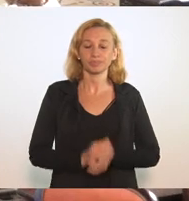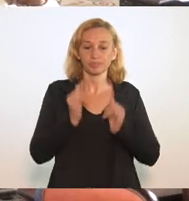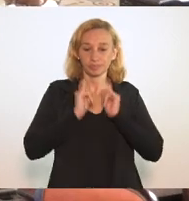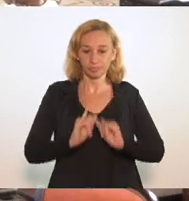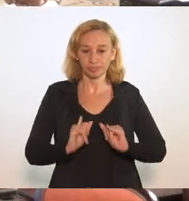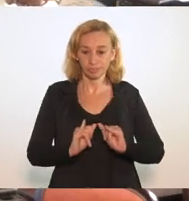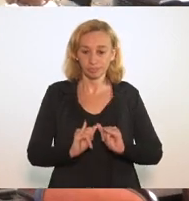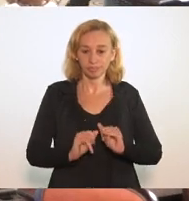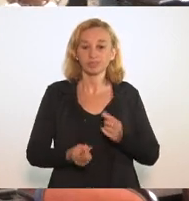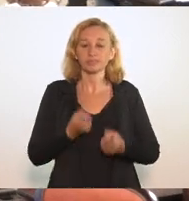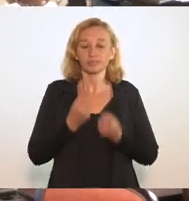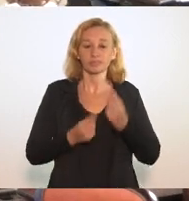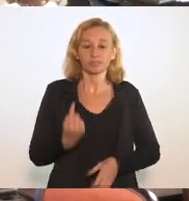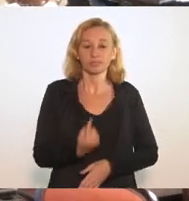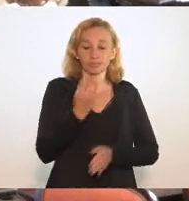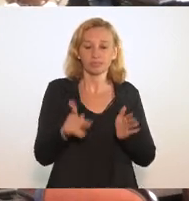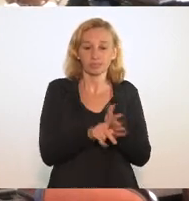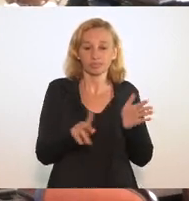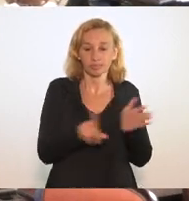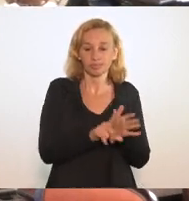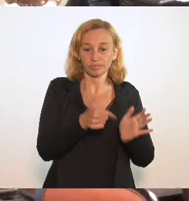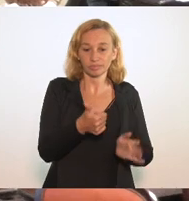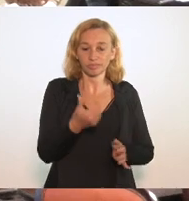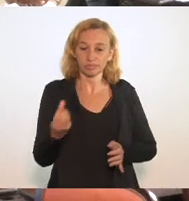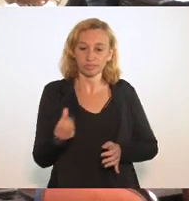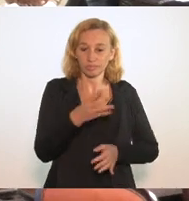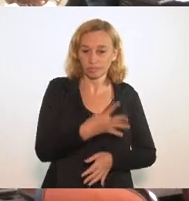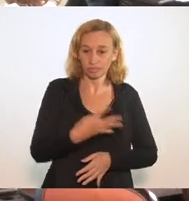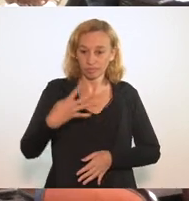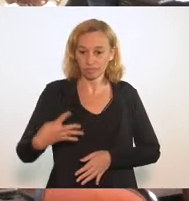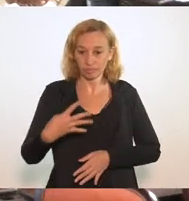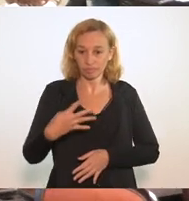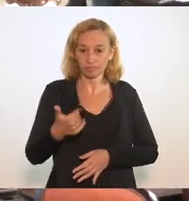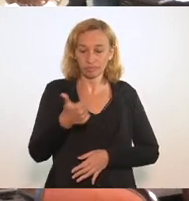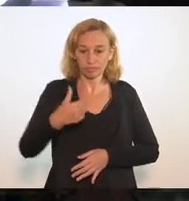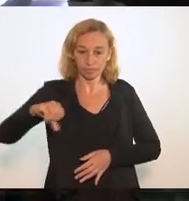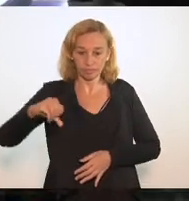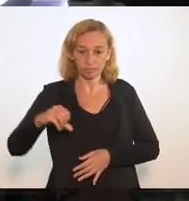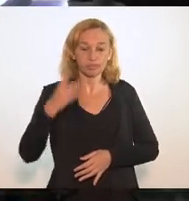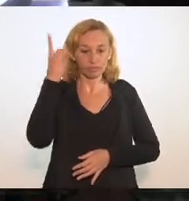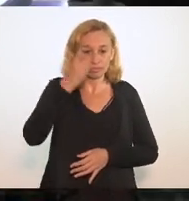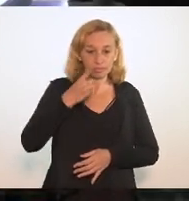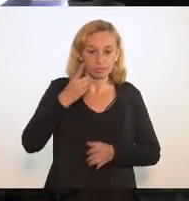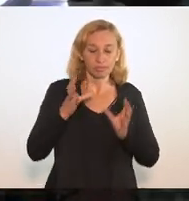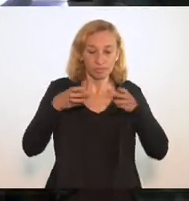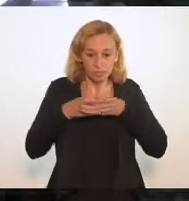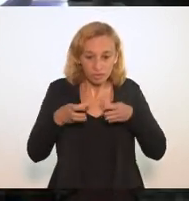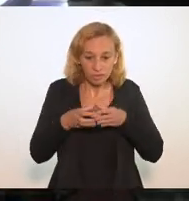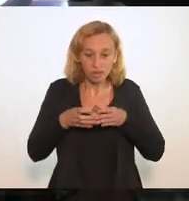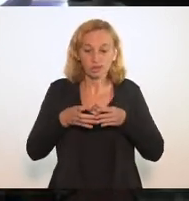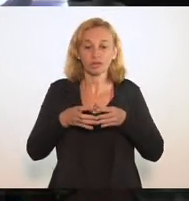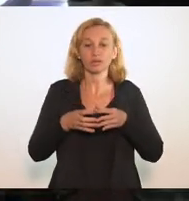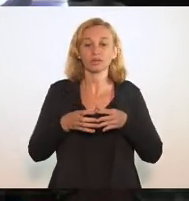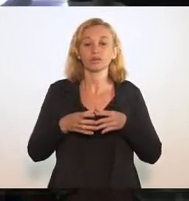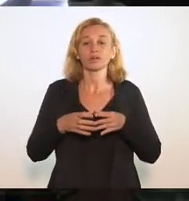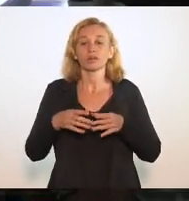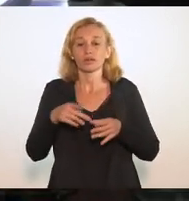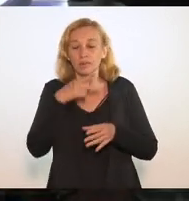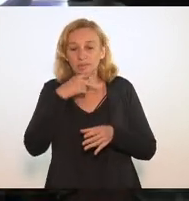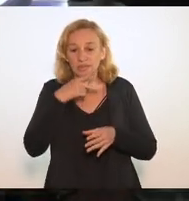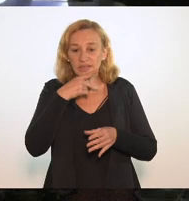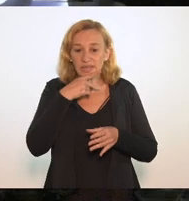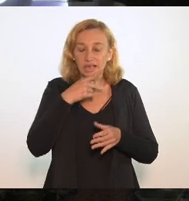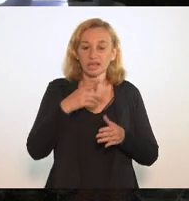Anuncio, em regime de urgência, em discussão única, projeto de lei 1644, de 19, de autoria da Comissão Parlamentar de Inquérito, instituída pela